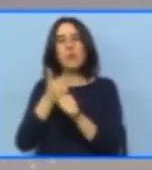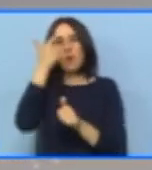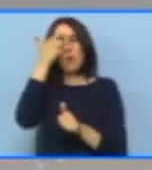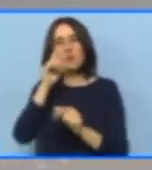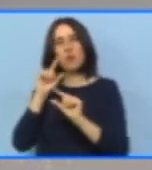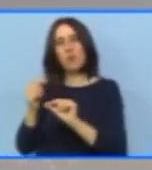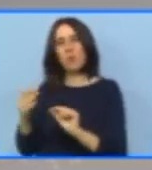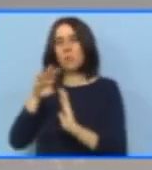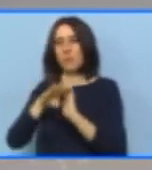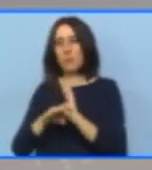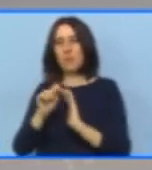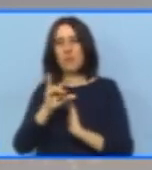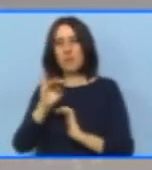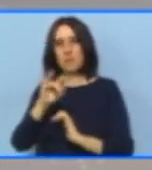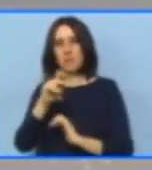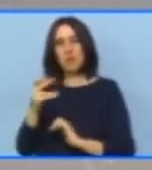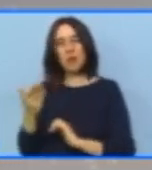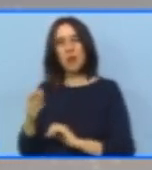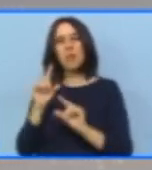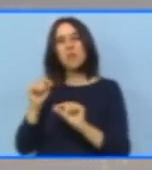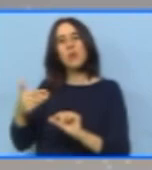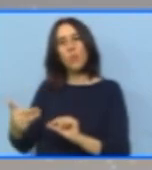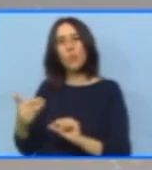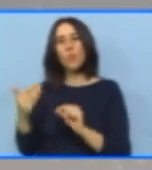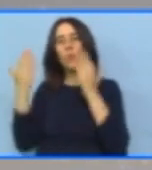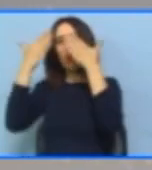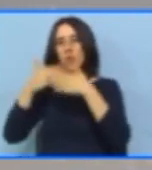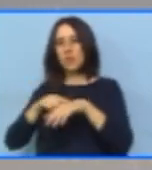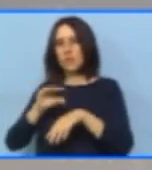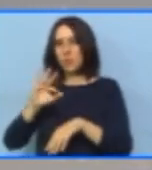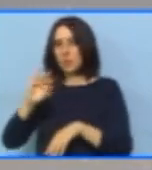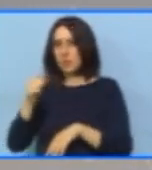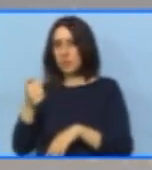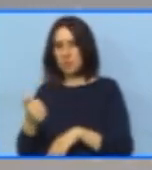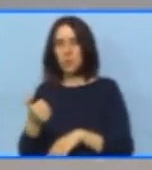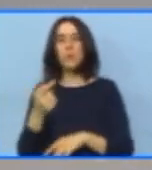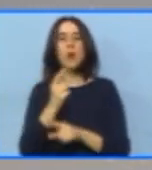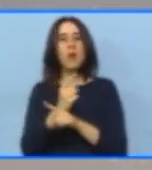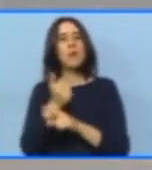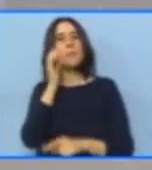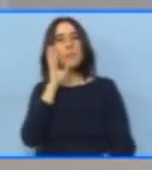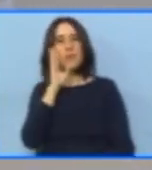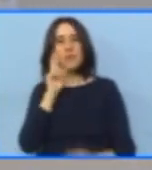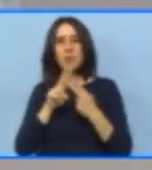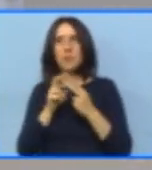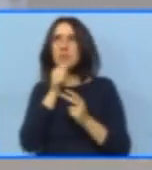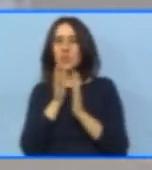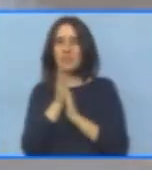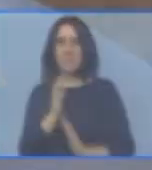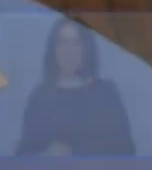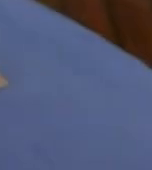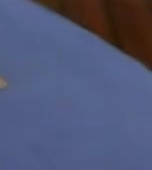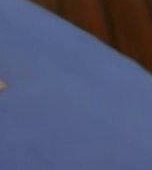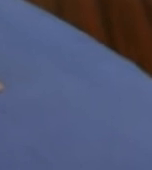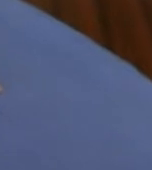edição rádio do programa Eclésia. É na Antena 1 quando forem 22h45. Tenha então uma boa tarde e até amanhã, se Deus quiser.